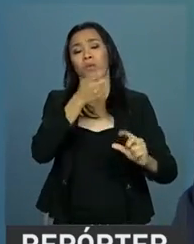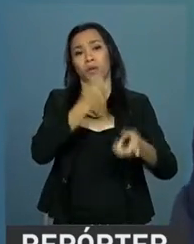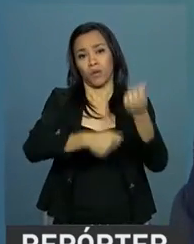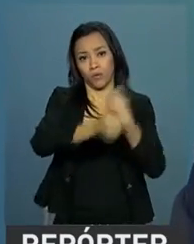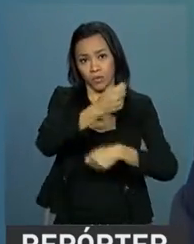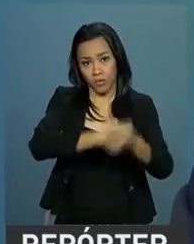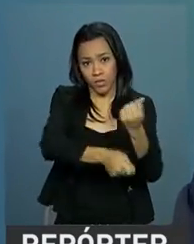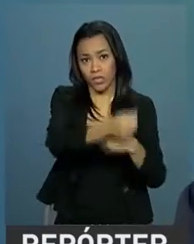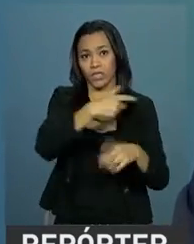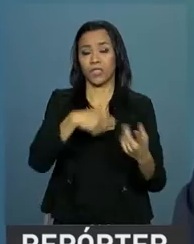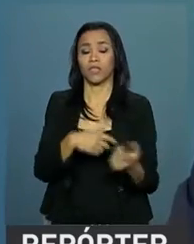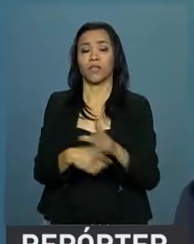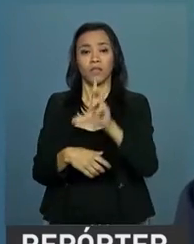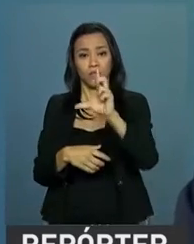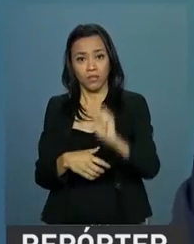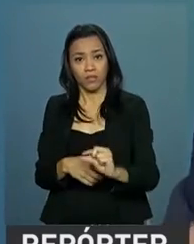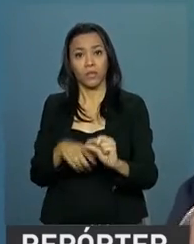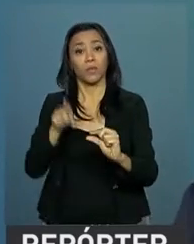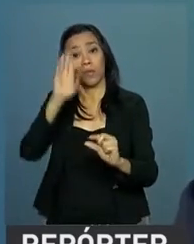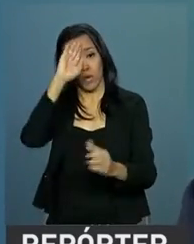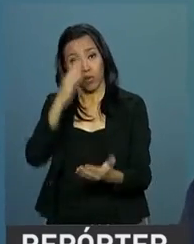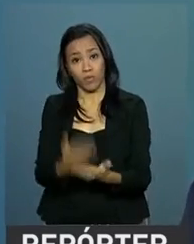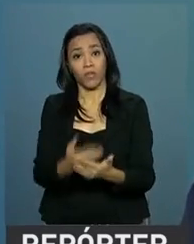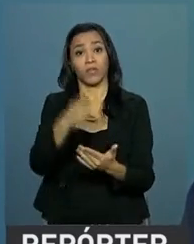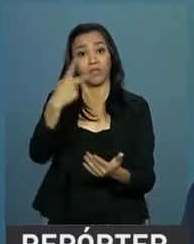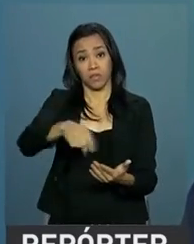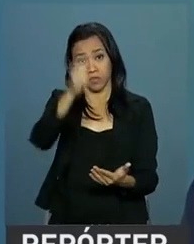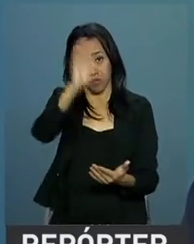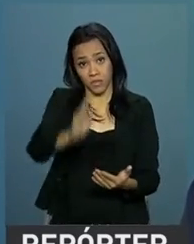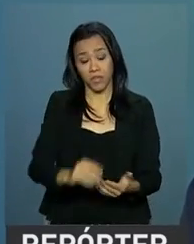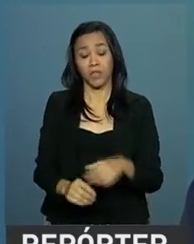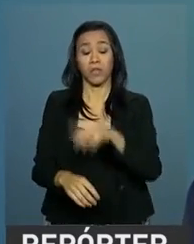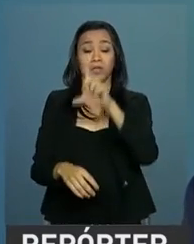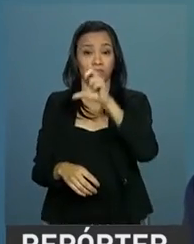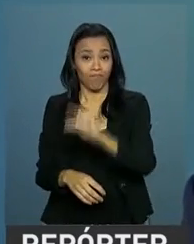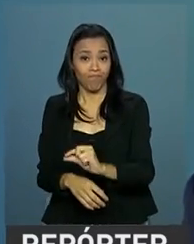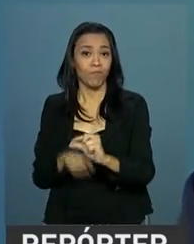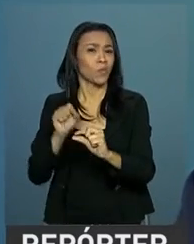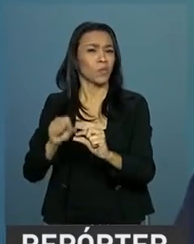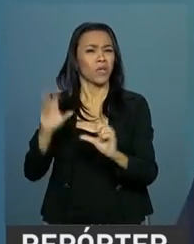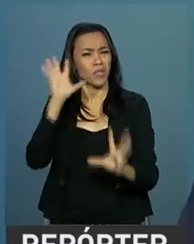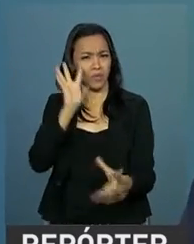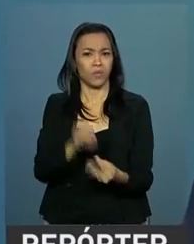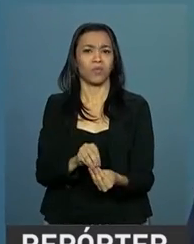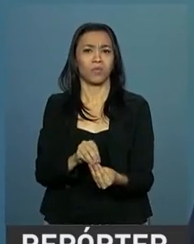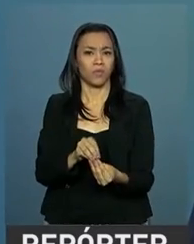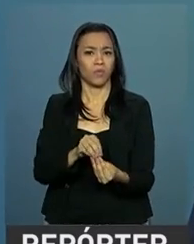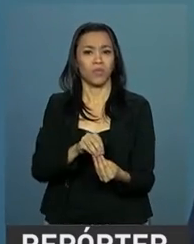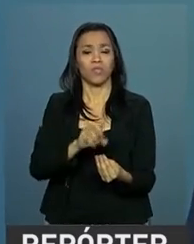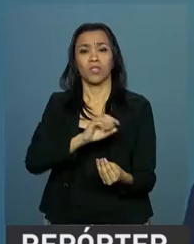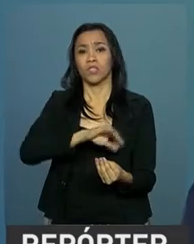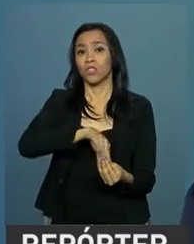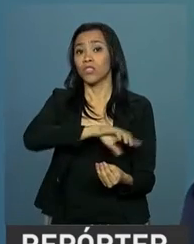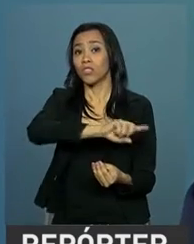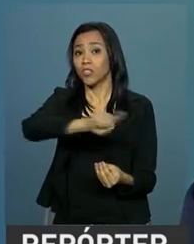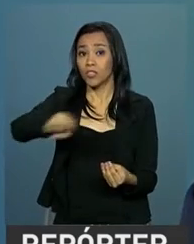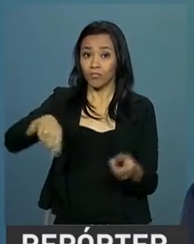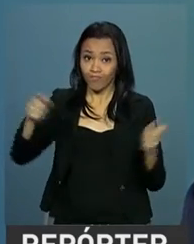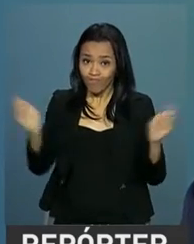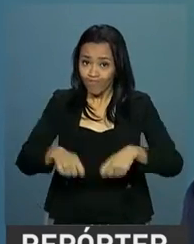e da queda da confiança da queda em resumo da capacidade